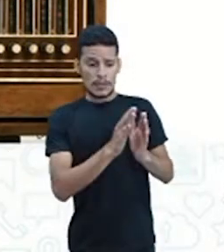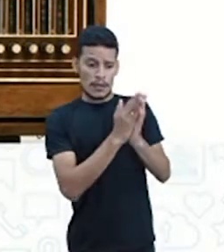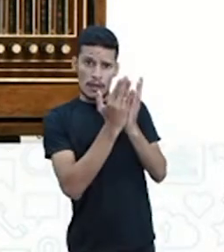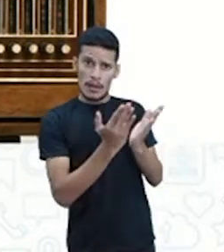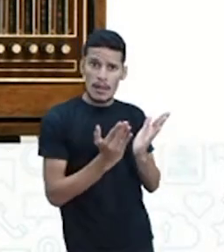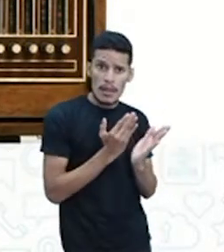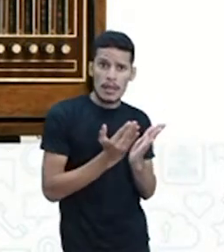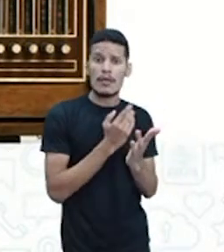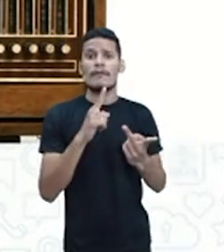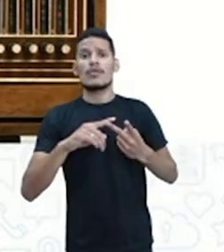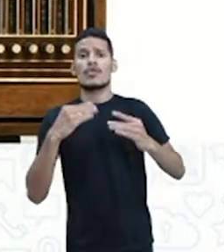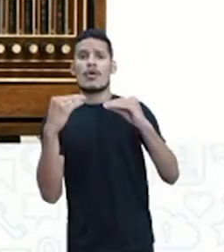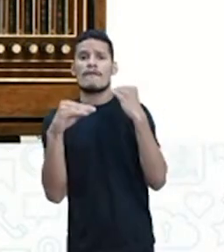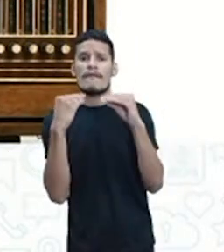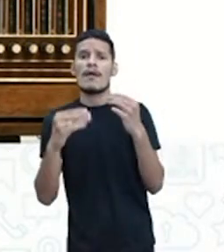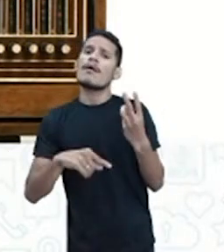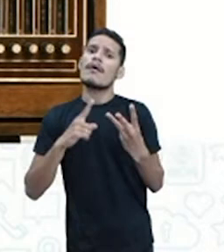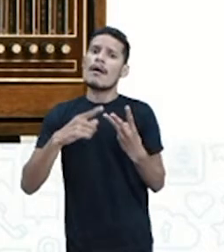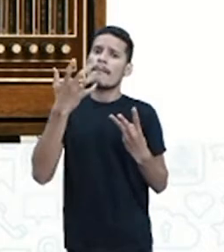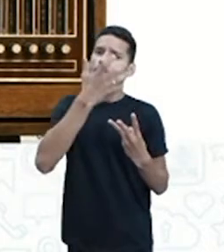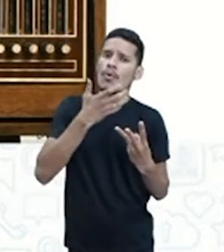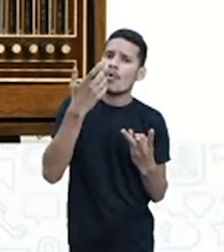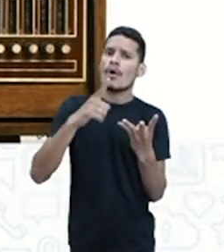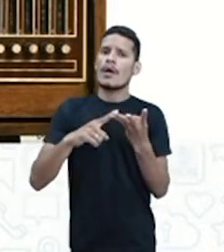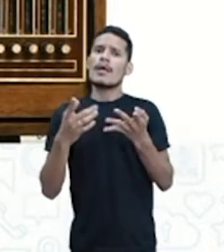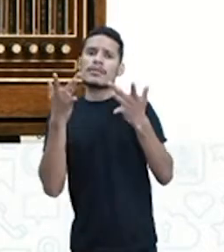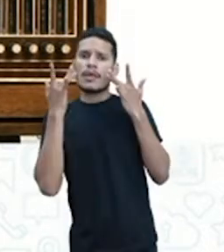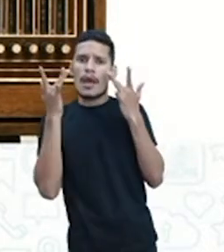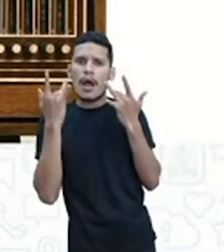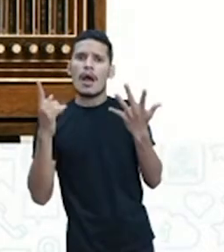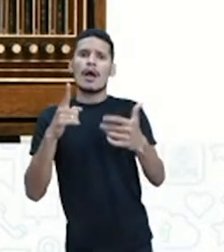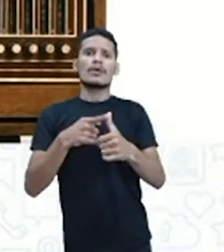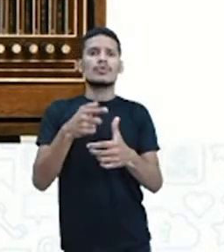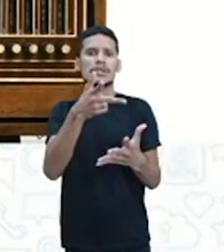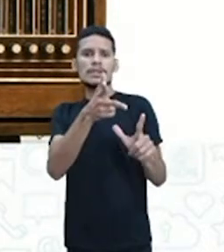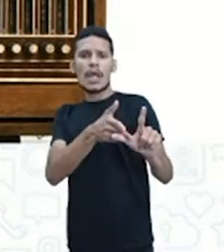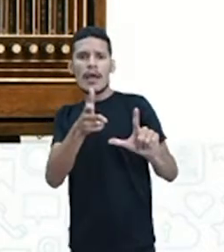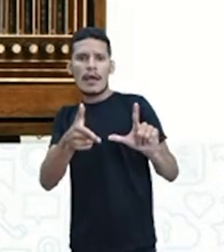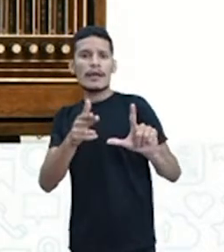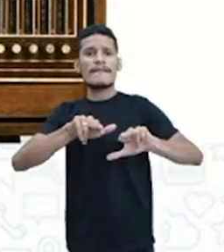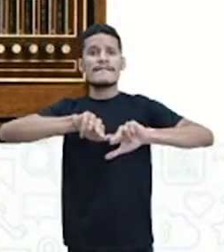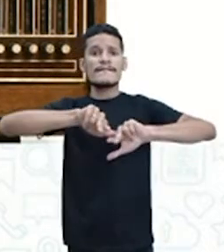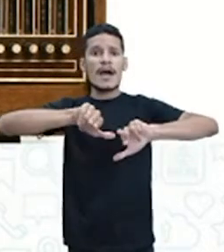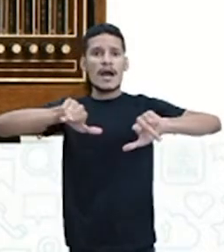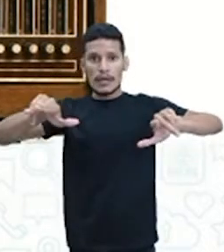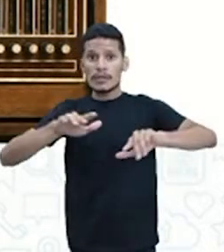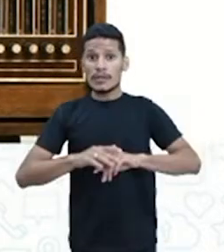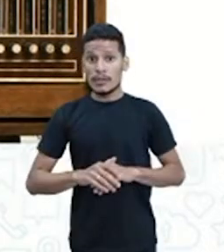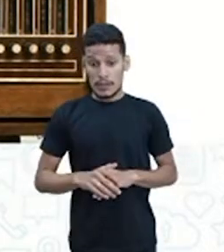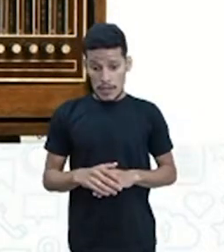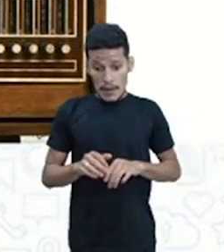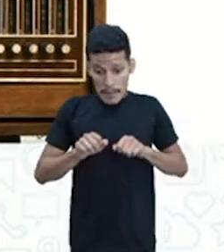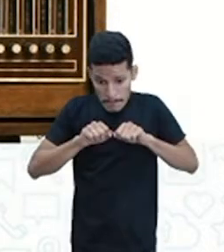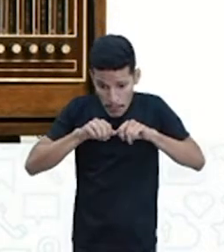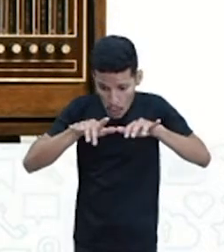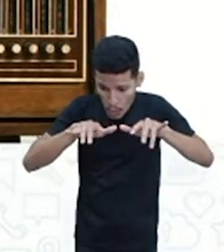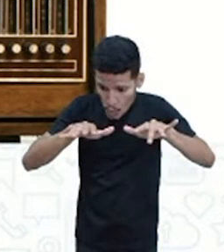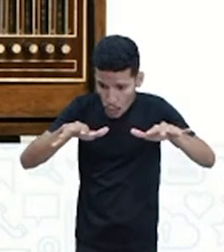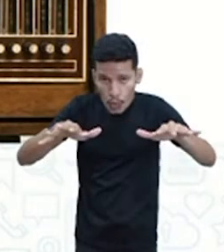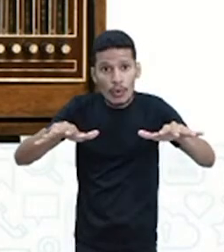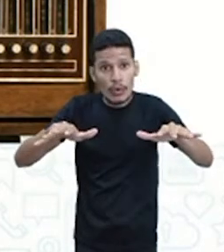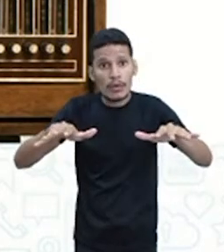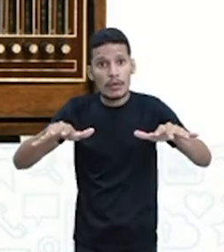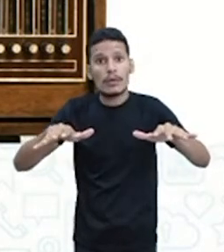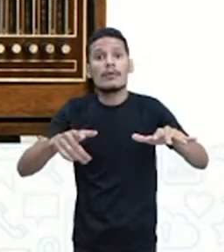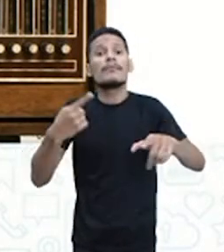músicas, novelas, peças teatrais, seriados. Então, esses estereótipos, eles são